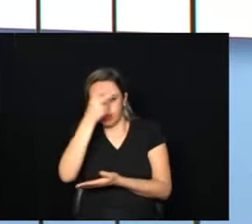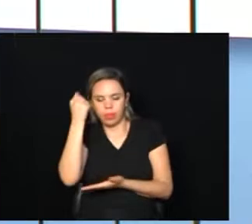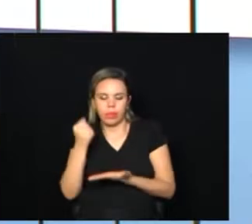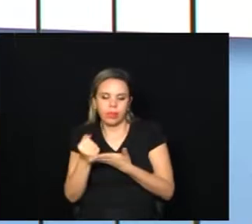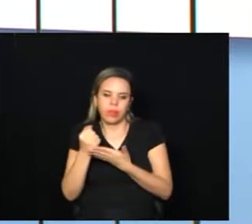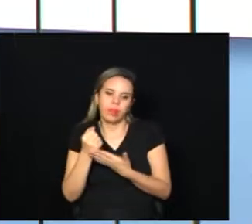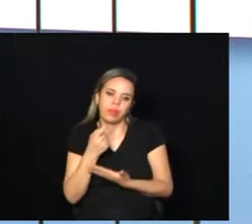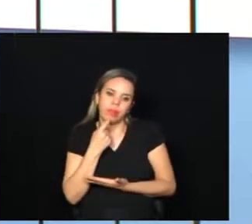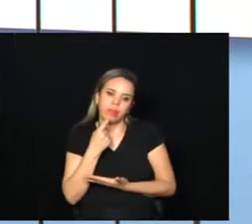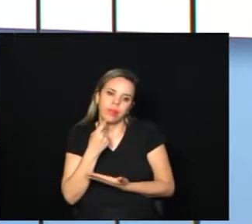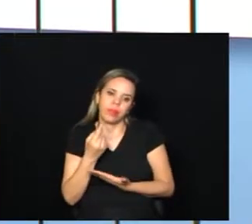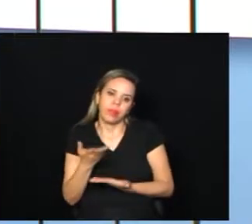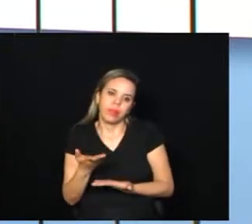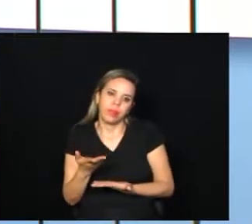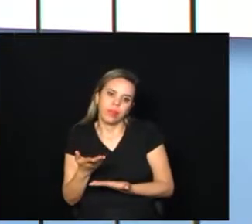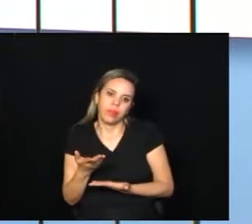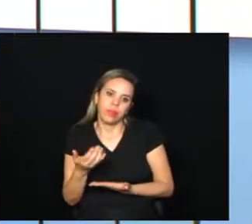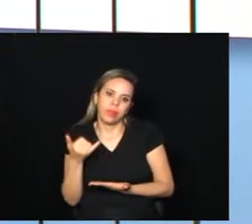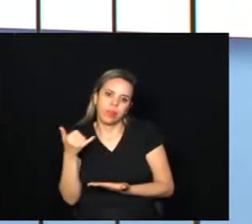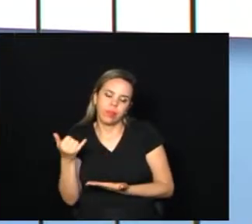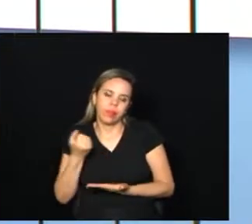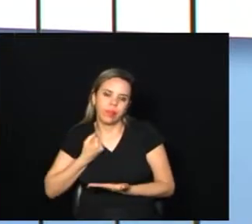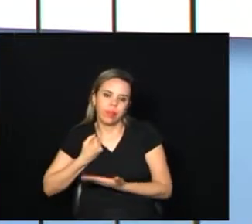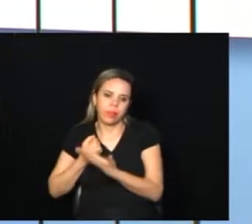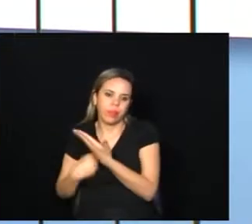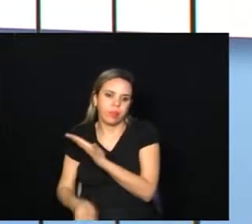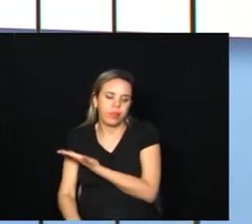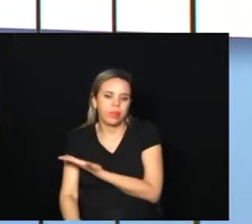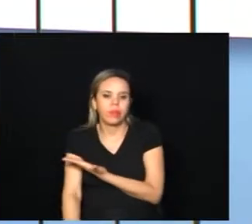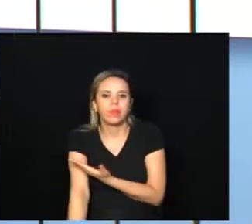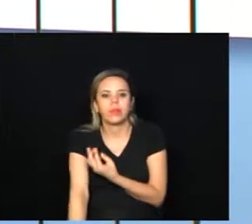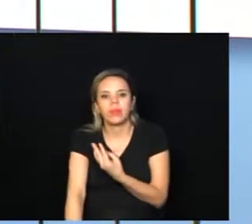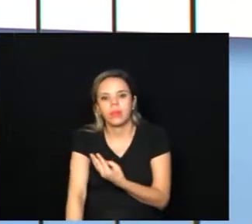de Campinas. Olha, o telefone é o